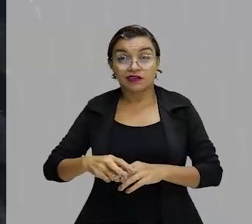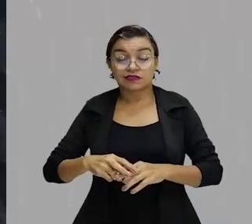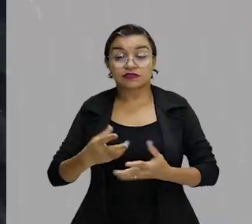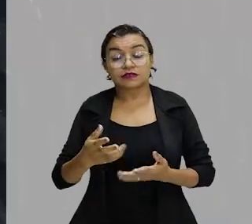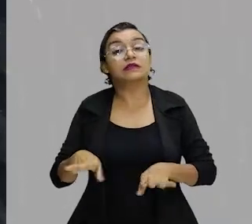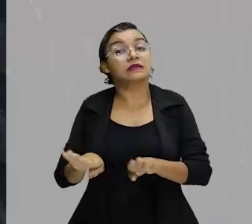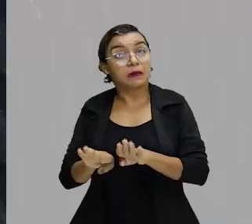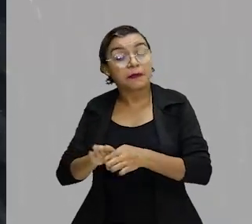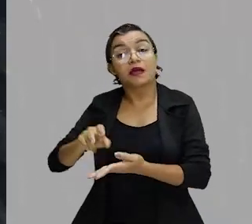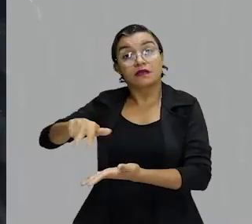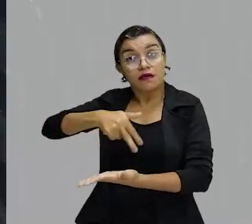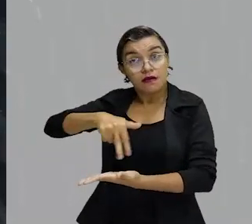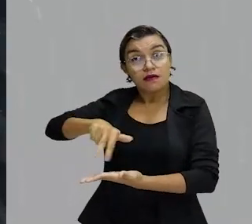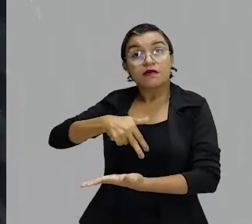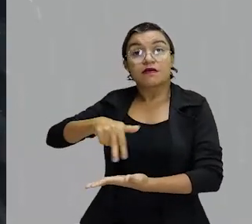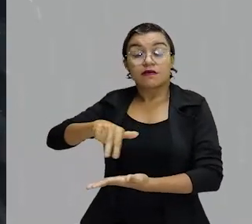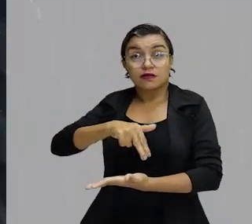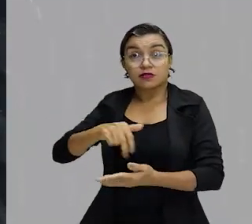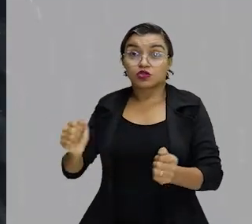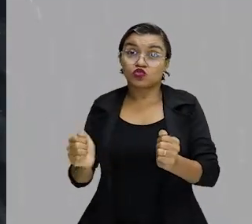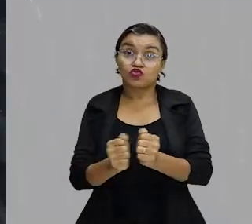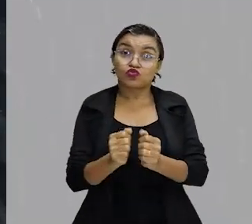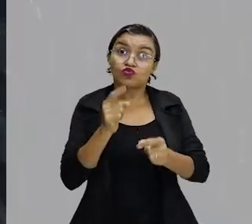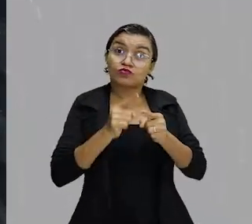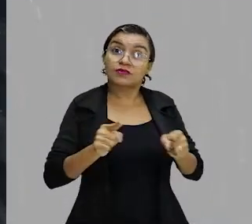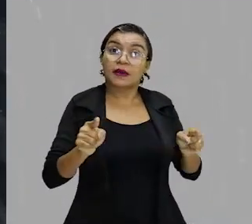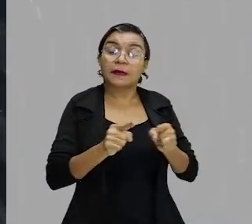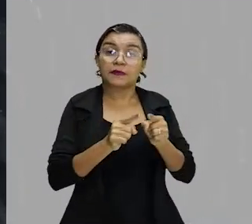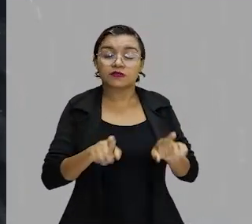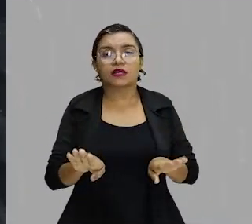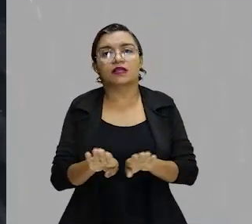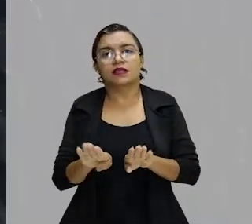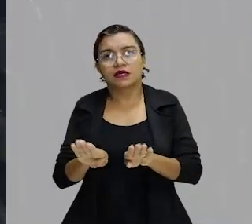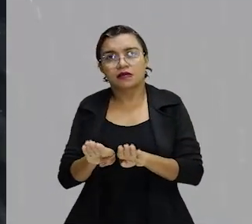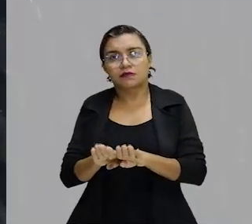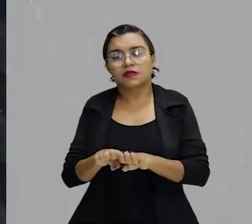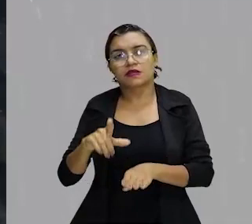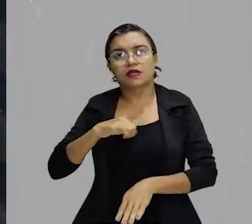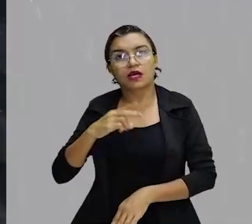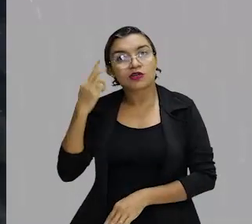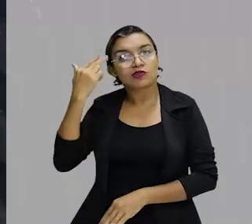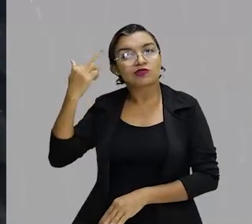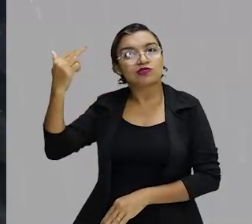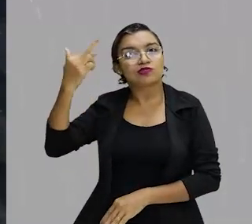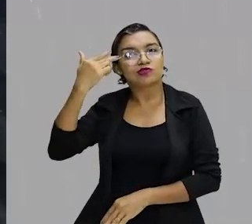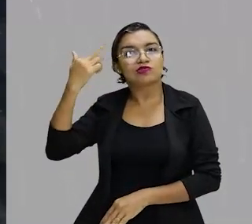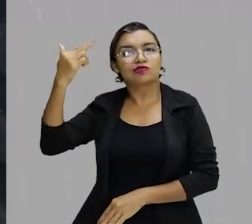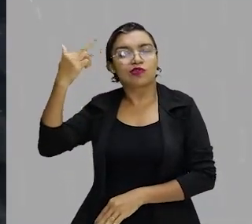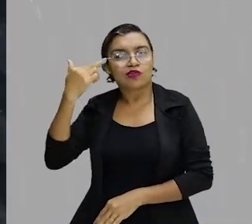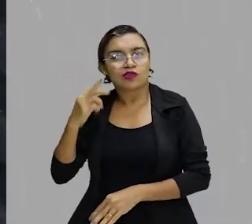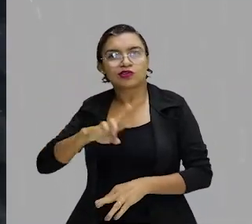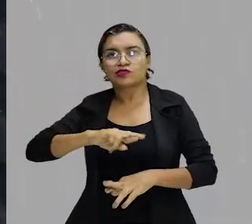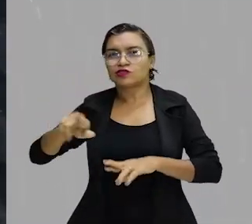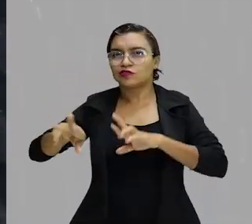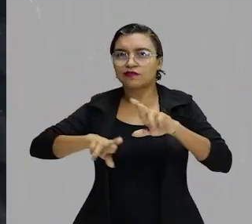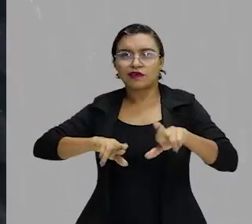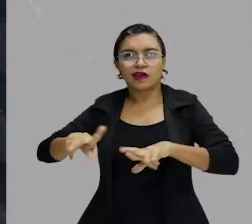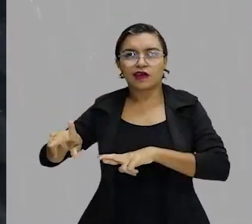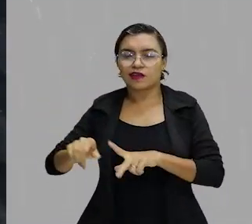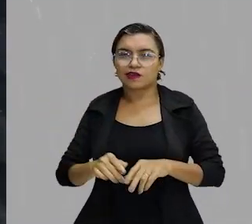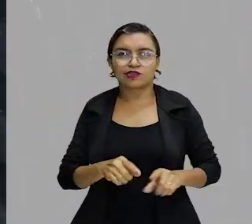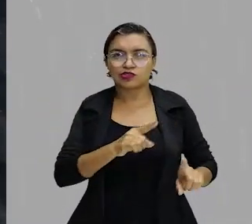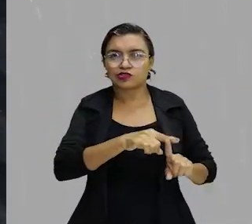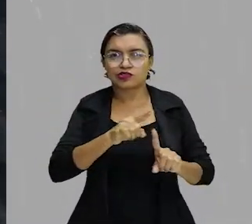vem acompanhada também da música. E você tem as histórias envolvendo diferentes aspectos, tanto a